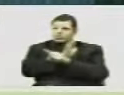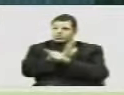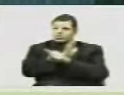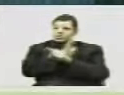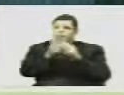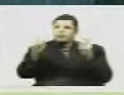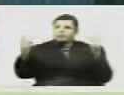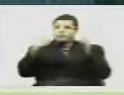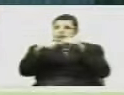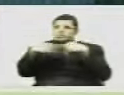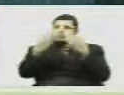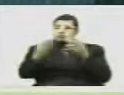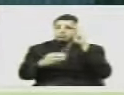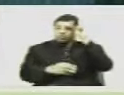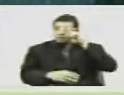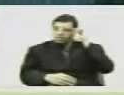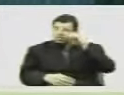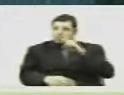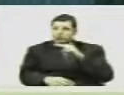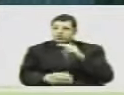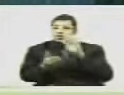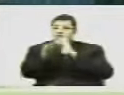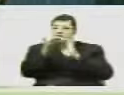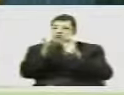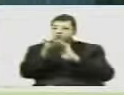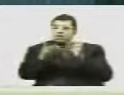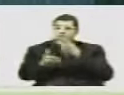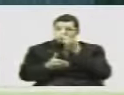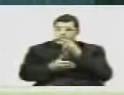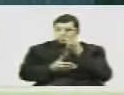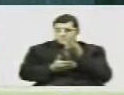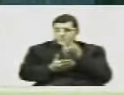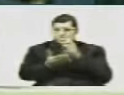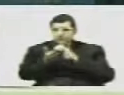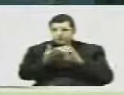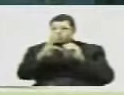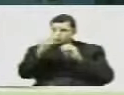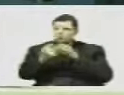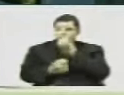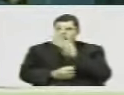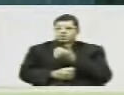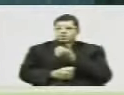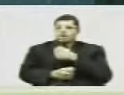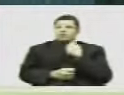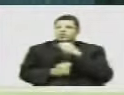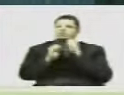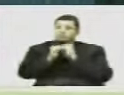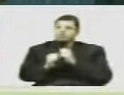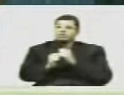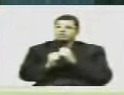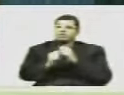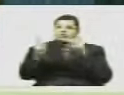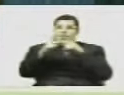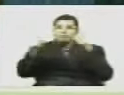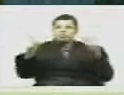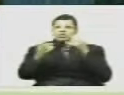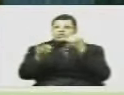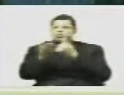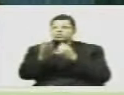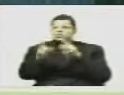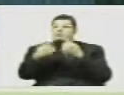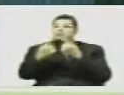pergunta principal nessa história. O secretário disse o seguinte, deputado Marco Rota: tudo bem, nós podemos não aumentar o